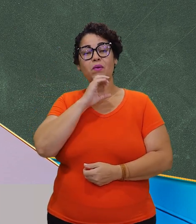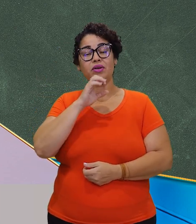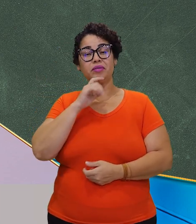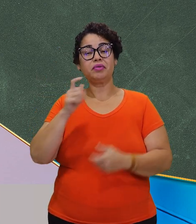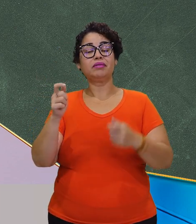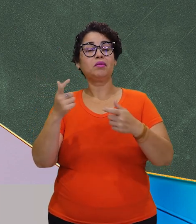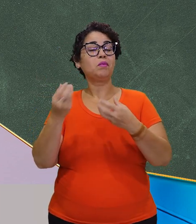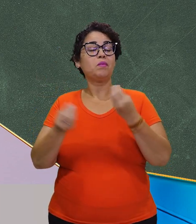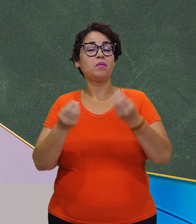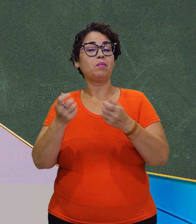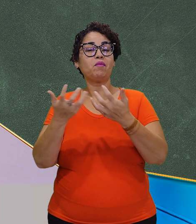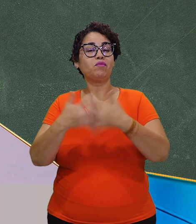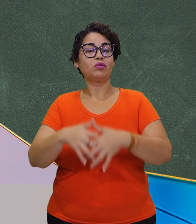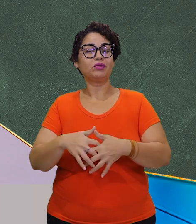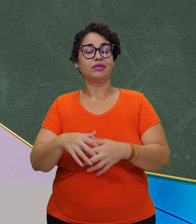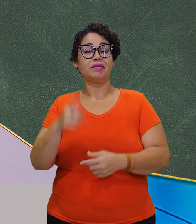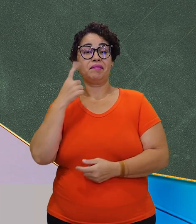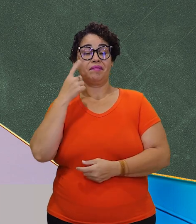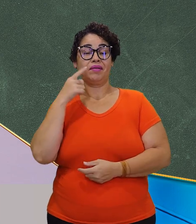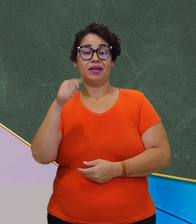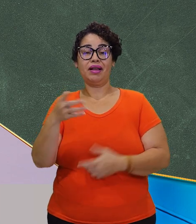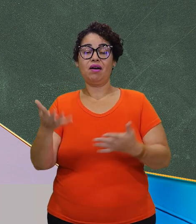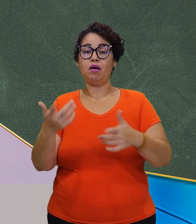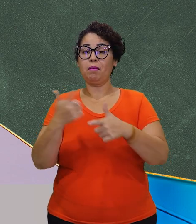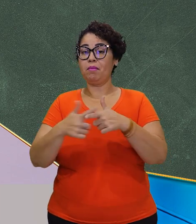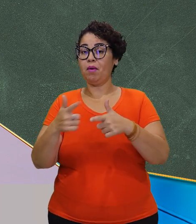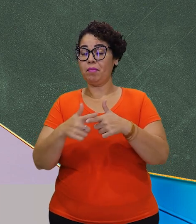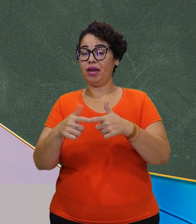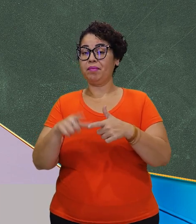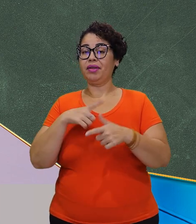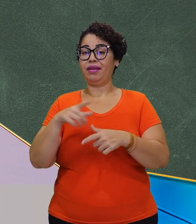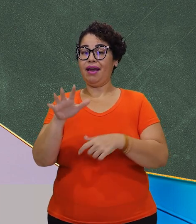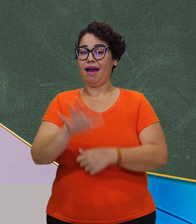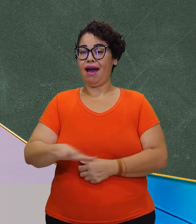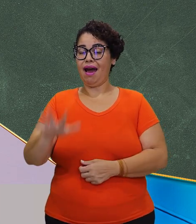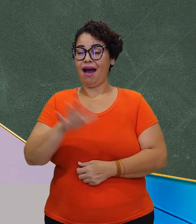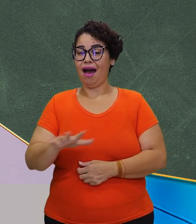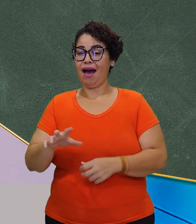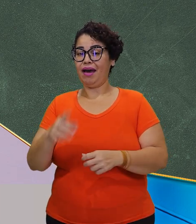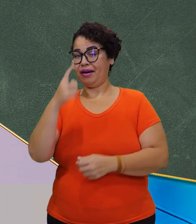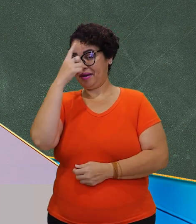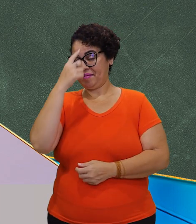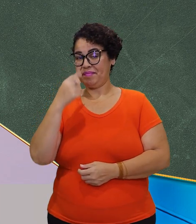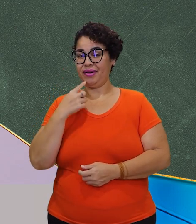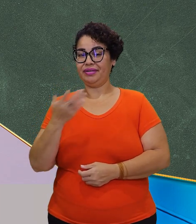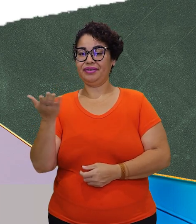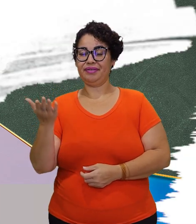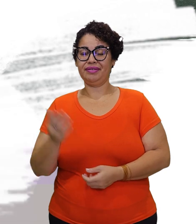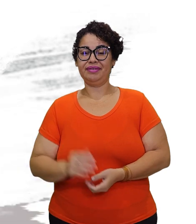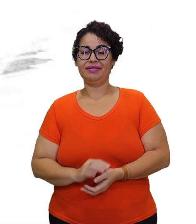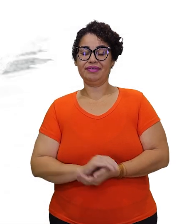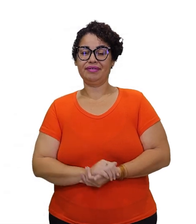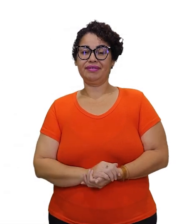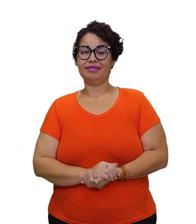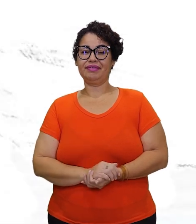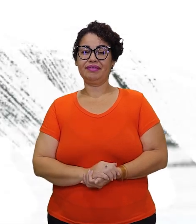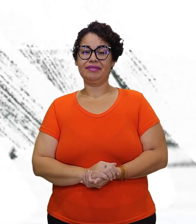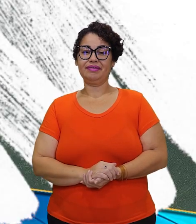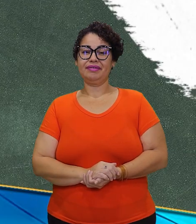em uma situação-problema. Vejamos então um problema envolvendo a área de um trapézio.